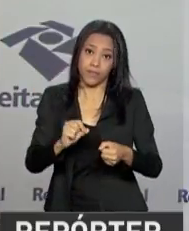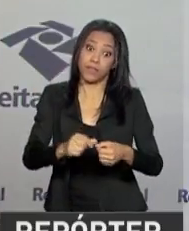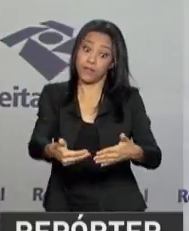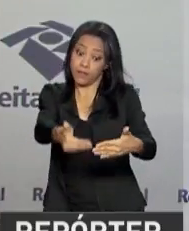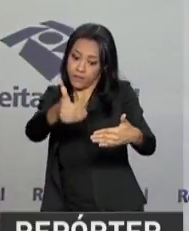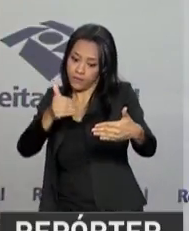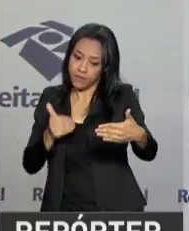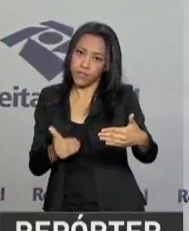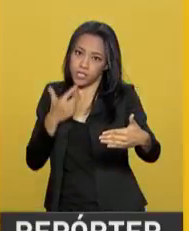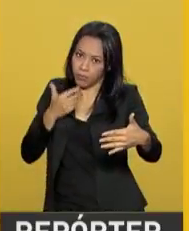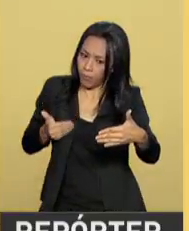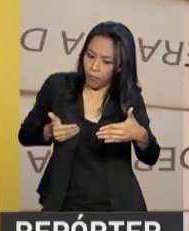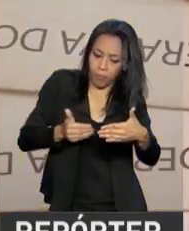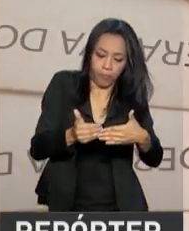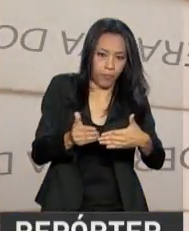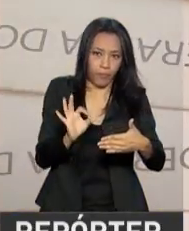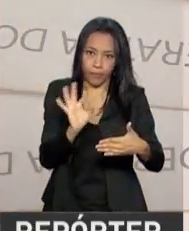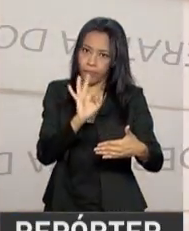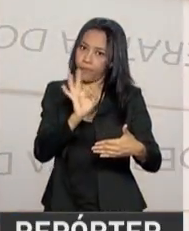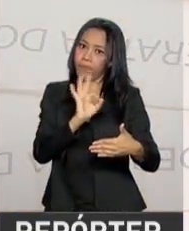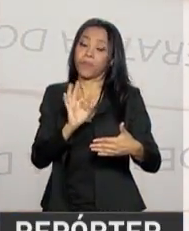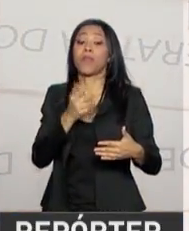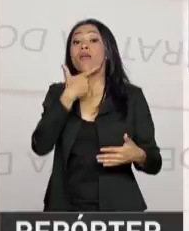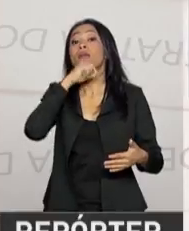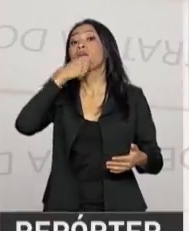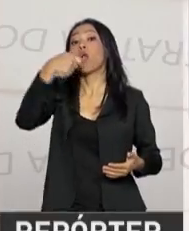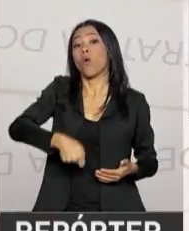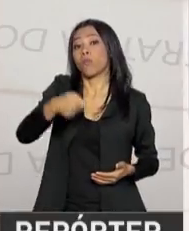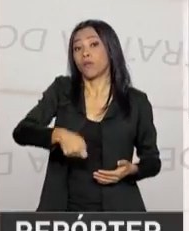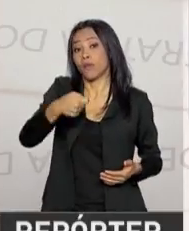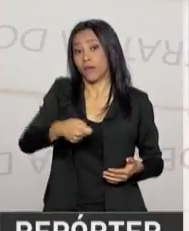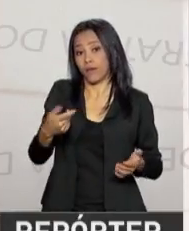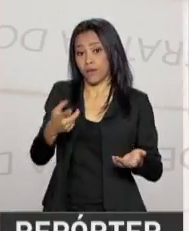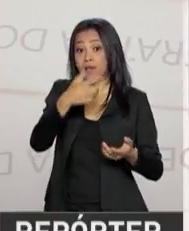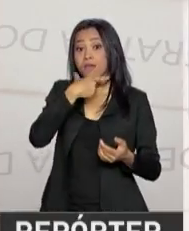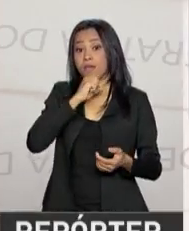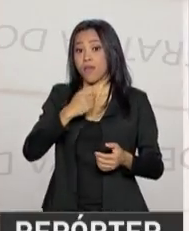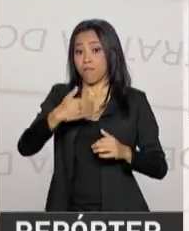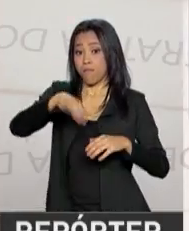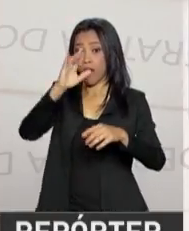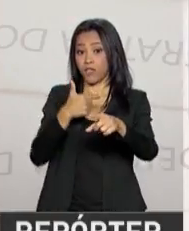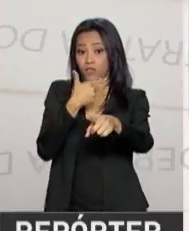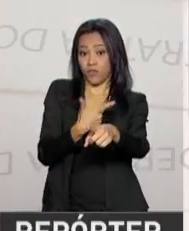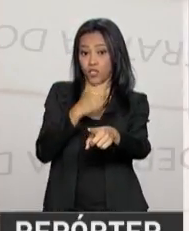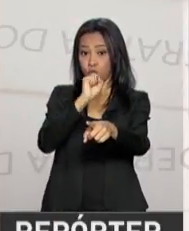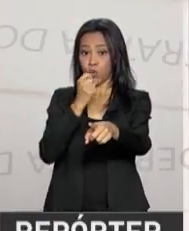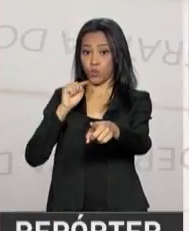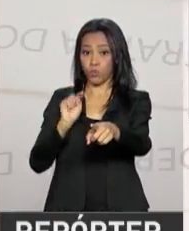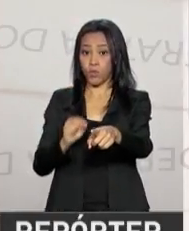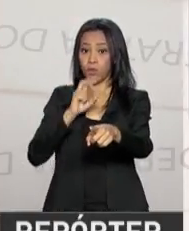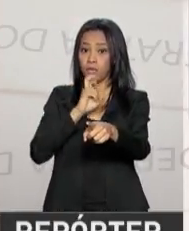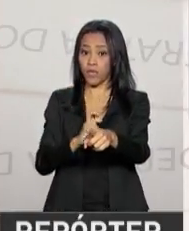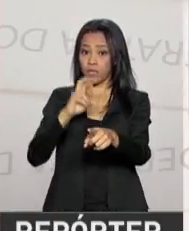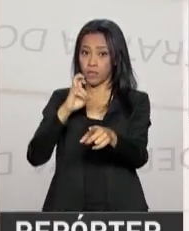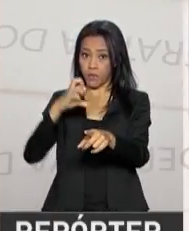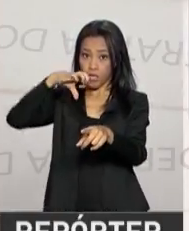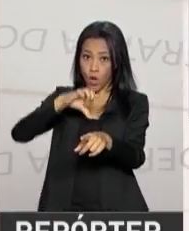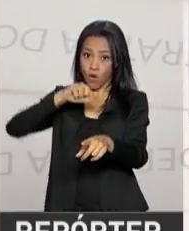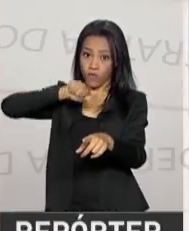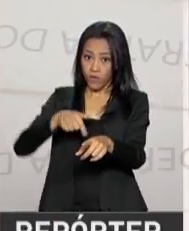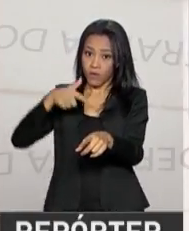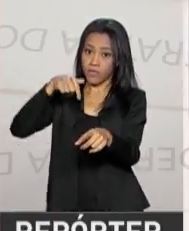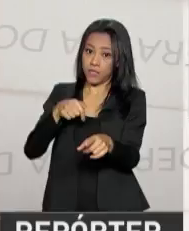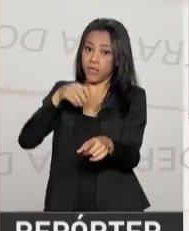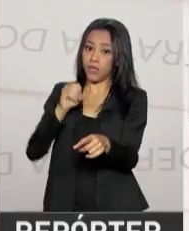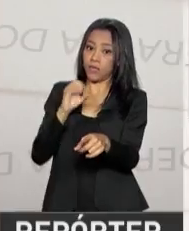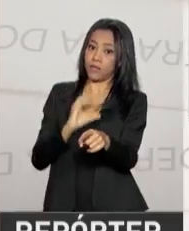antes da última hora têm obrigação de declarar o imposto de renda que recebeu mais de vinte e oito mil quinhentos e cinquenta e nove reais e